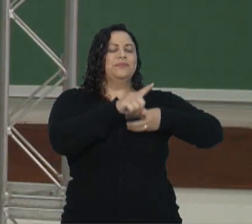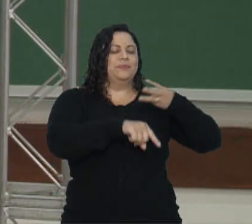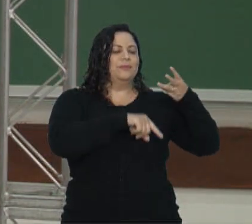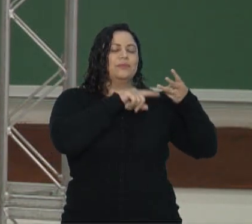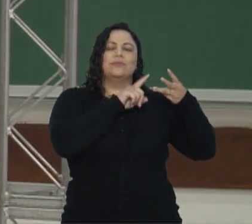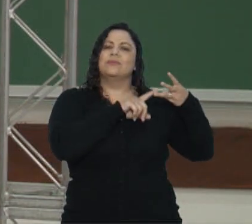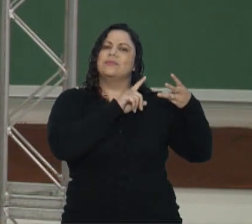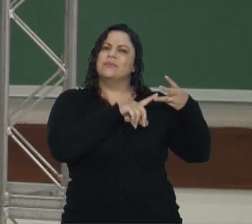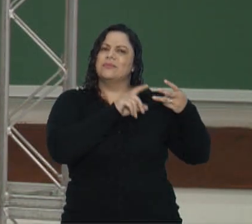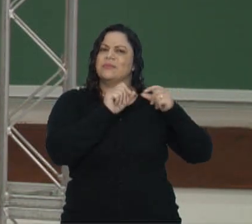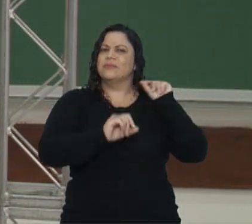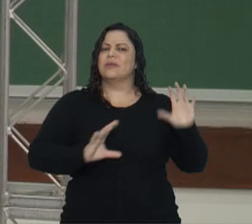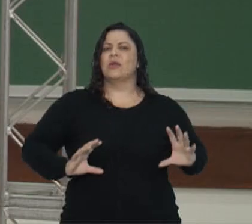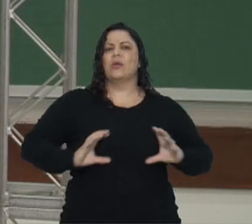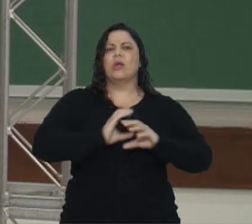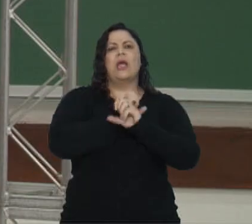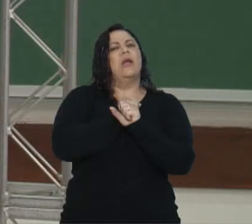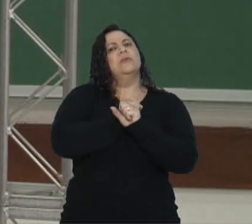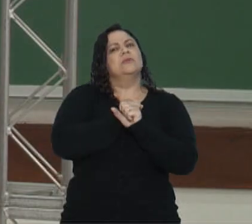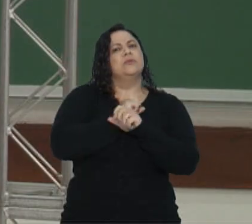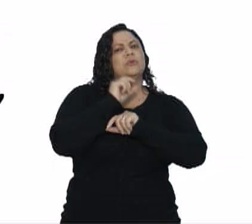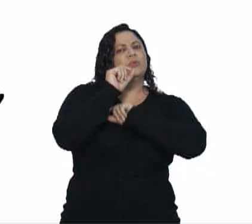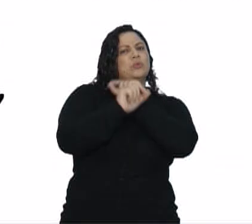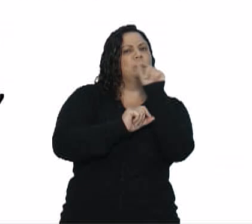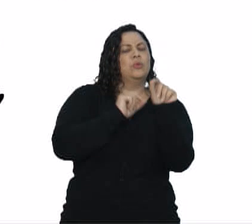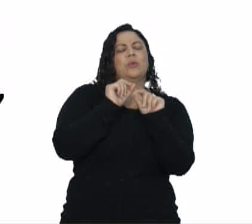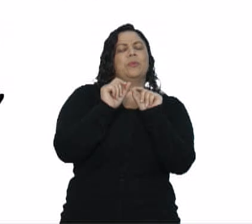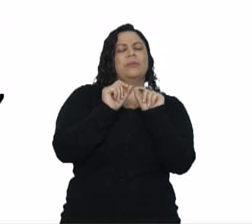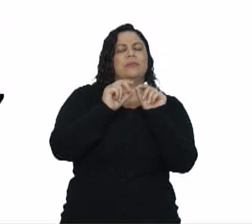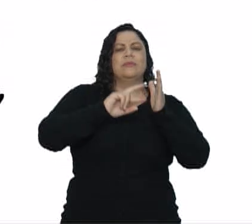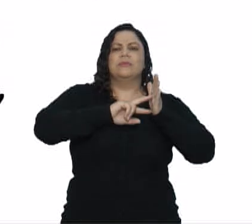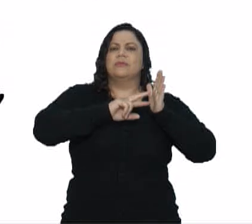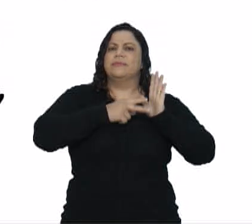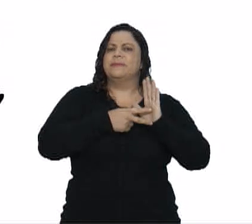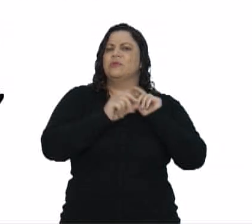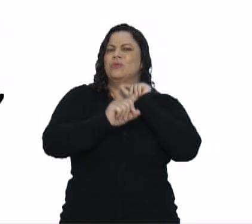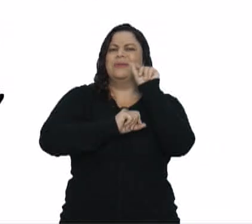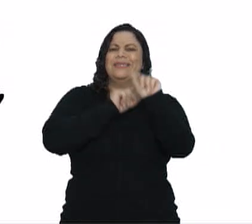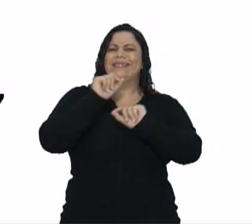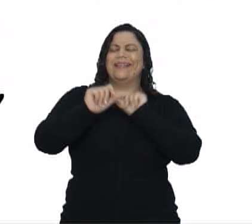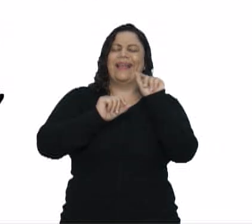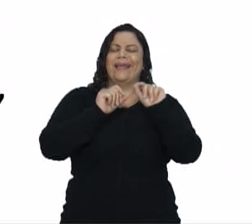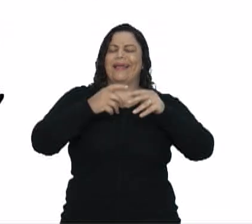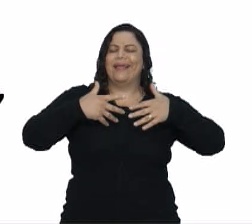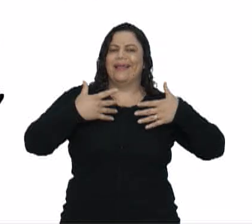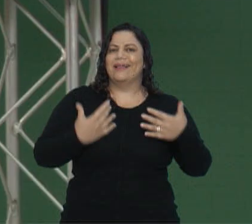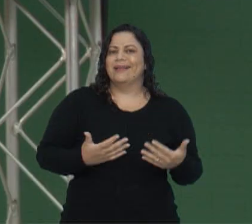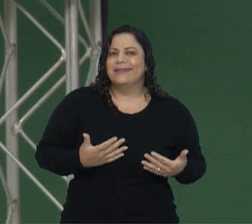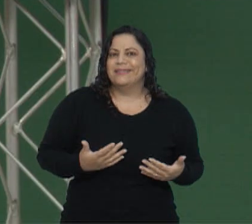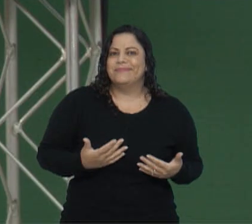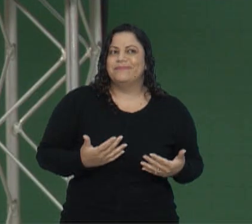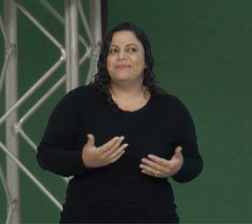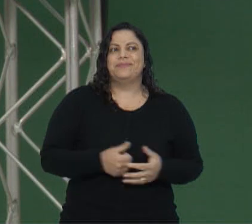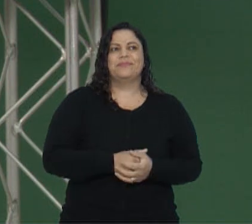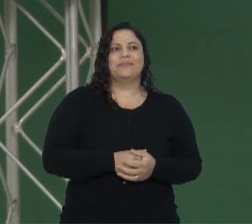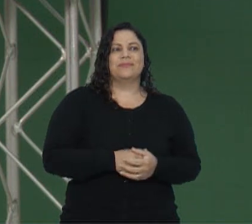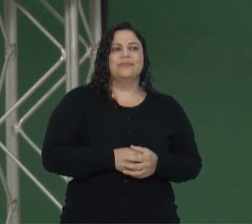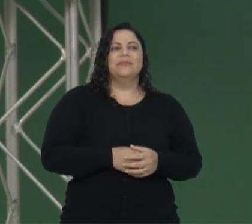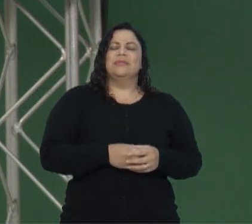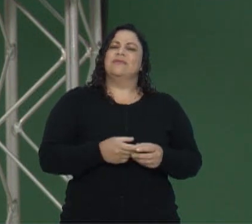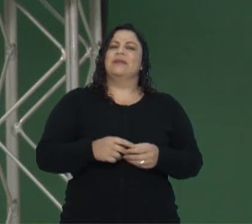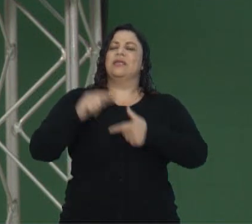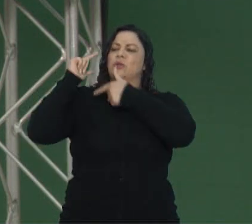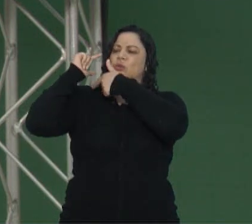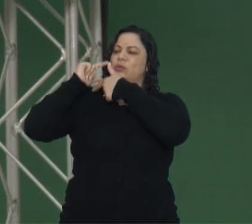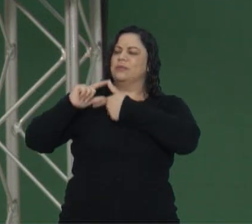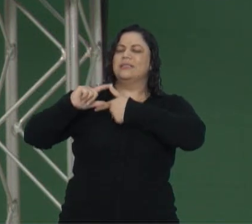essa construção de felicidade, esses três aspectos, o terceiro é o significado. Significado é um aspecto que vem aí do